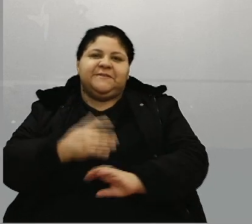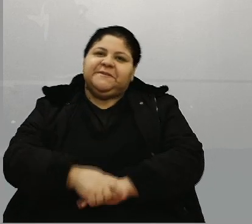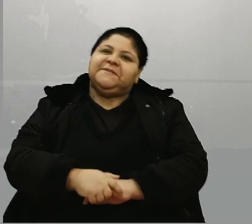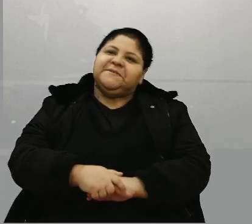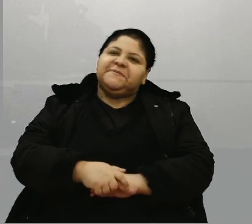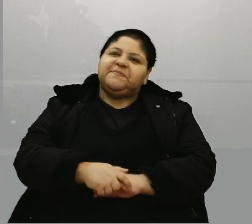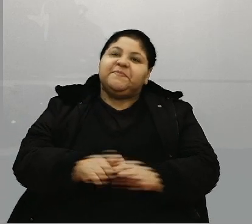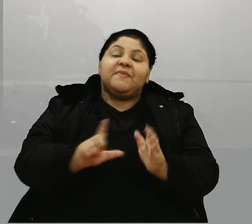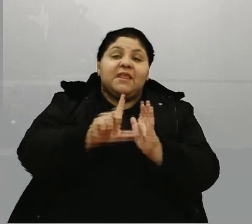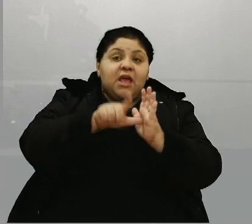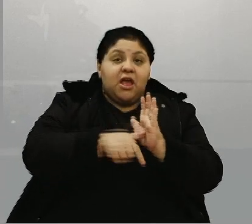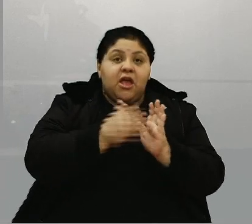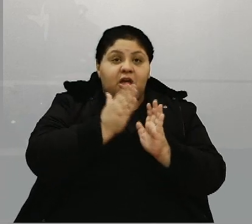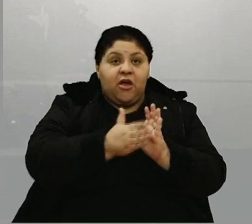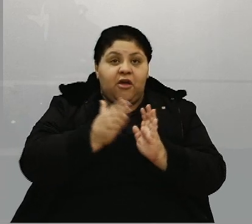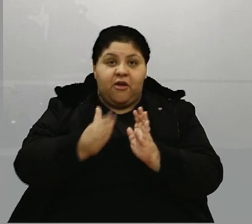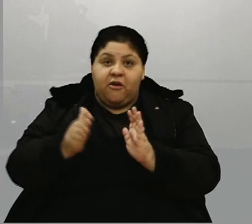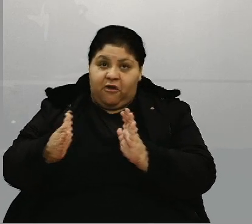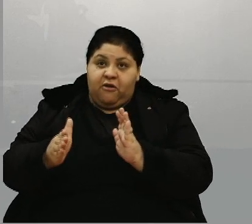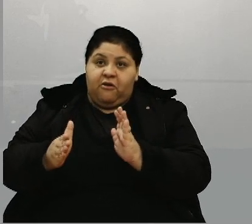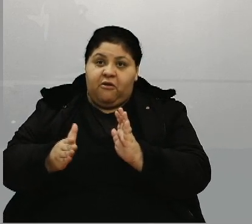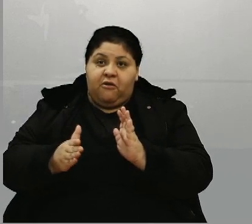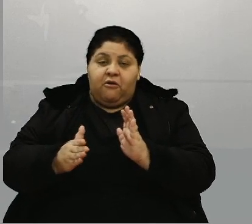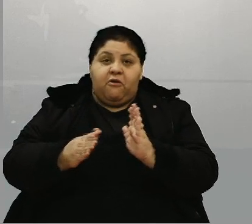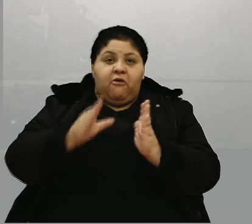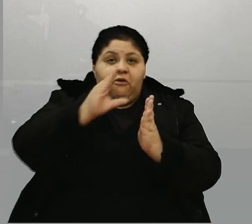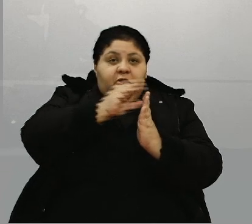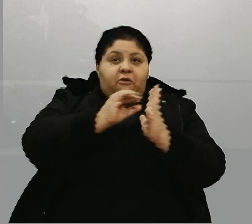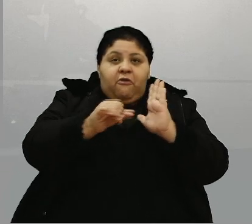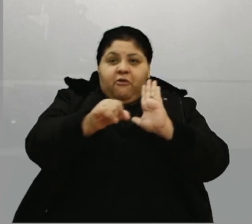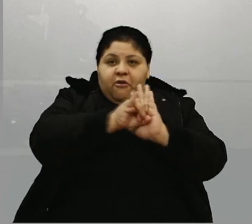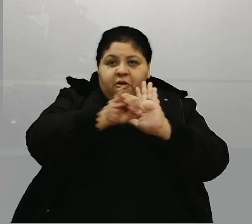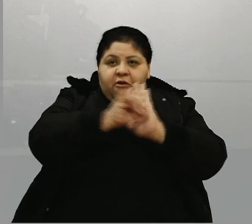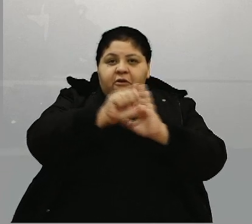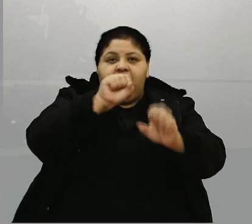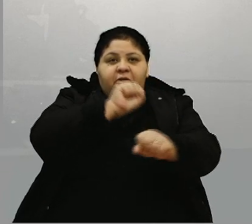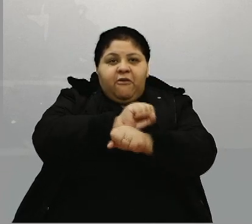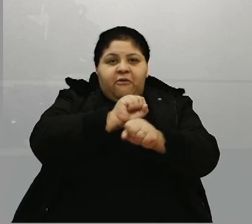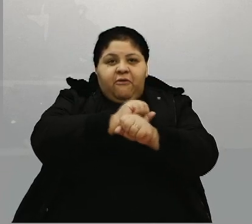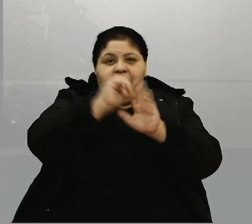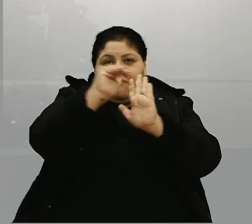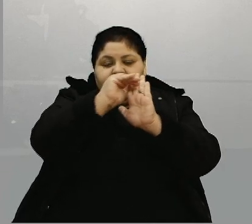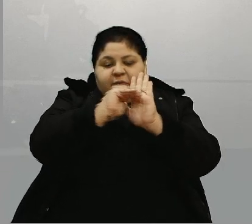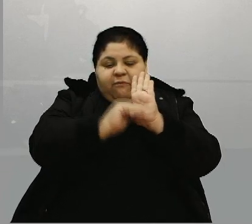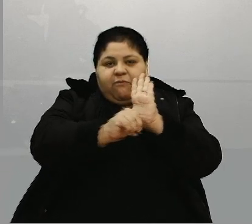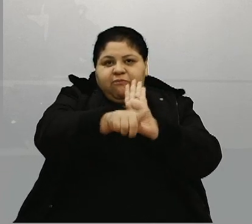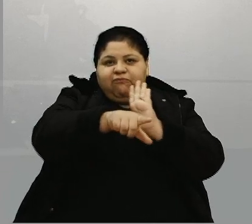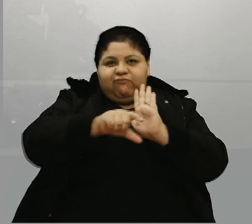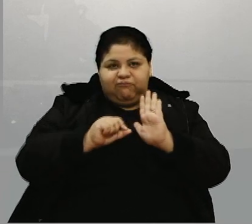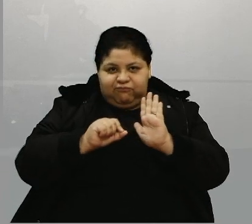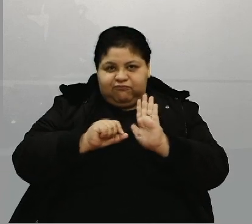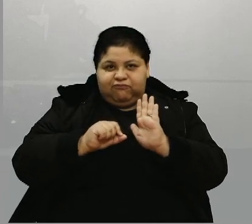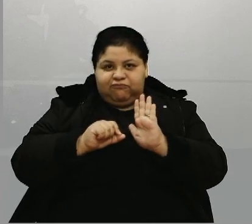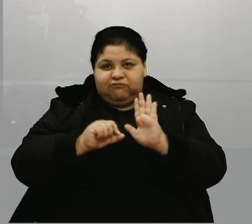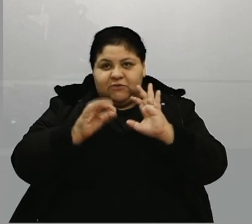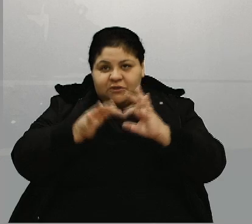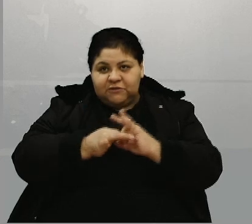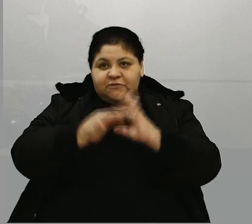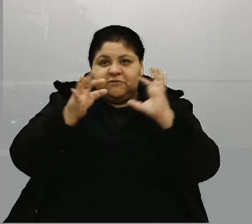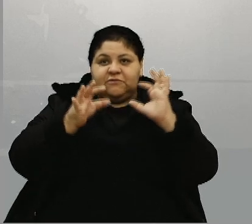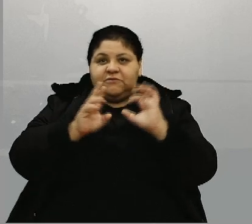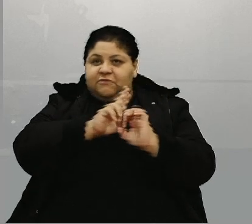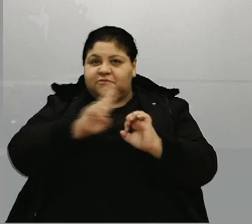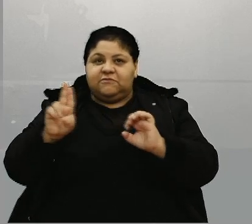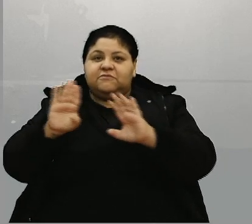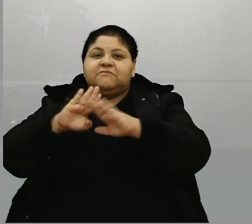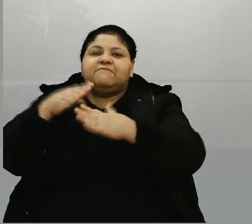Após essa etapa, os alcances foram registrados no edital e aguardávamos a lista de seleção. A lista então foi liberada e o nome da